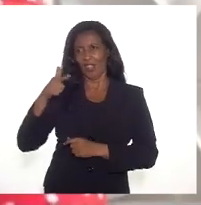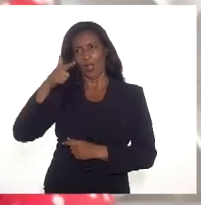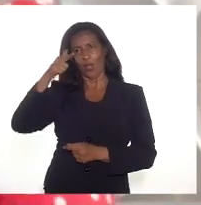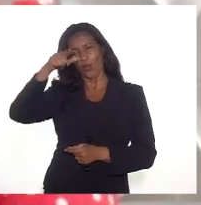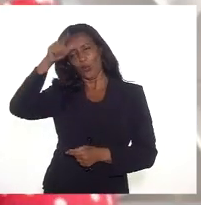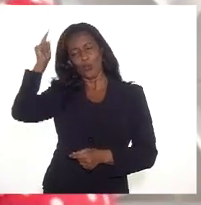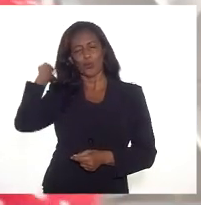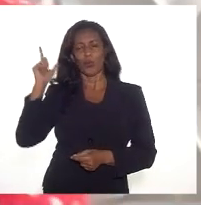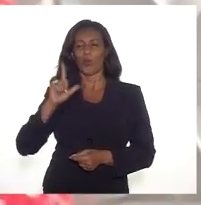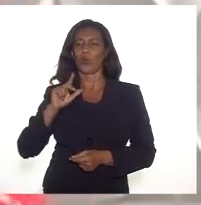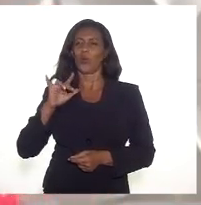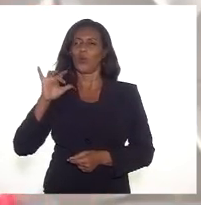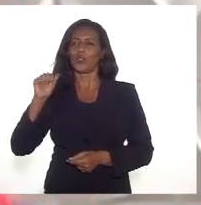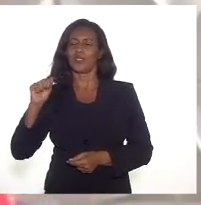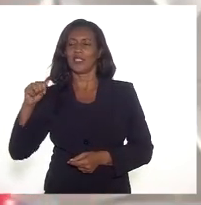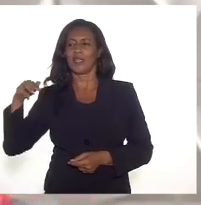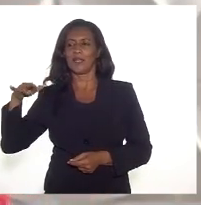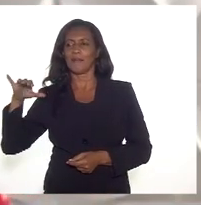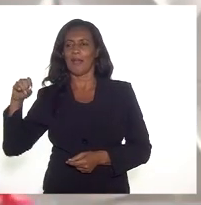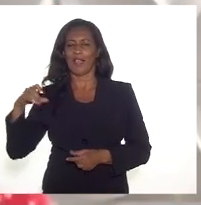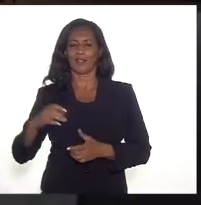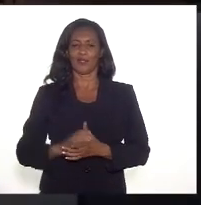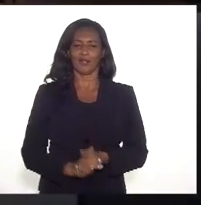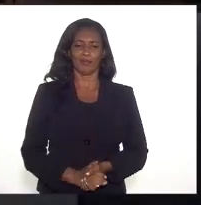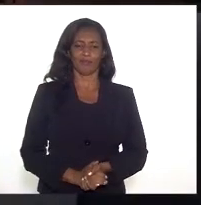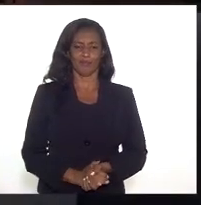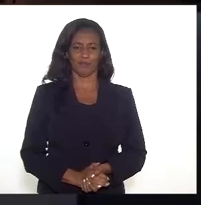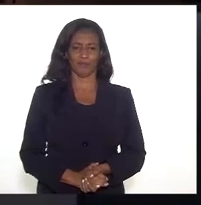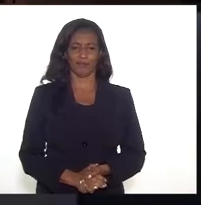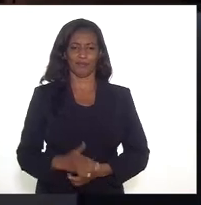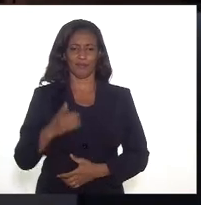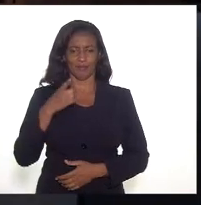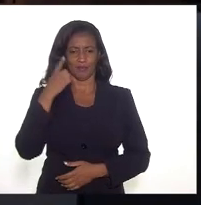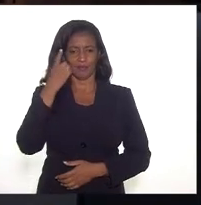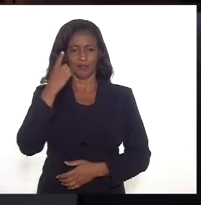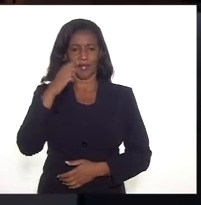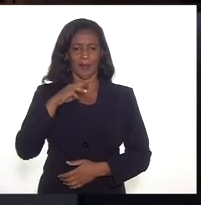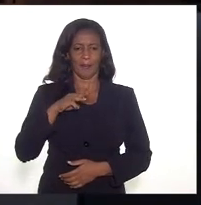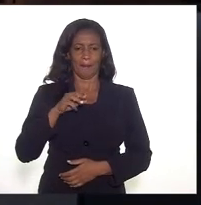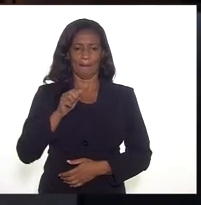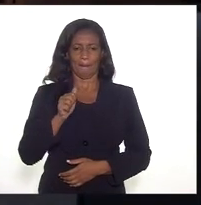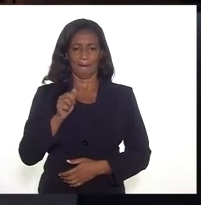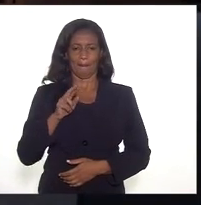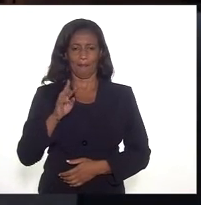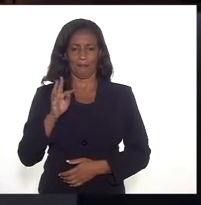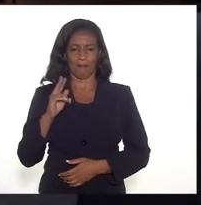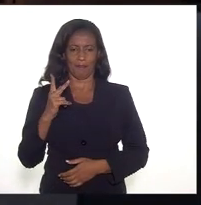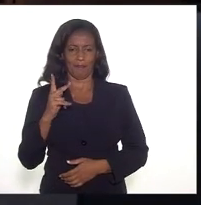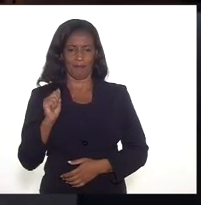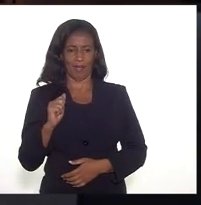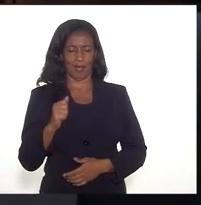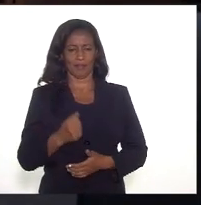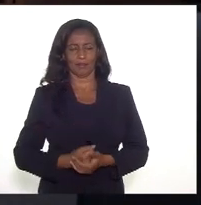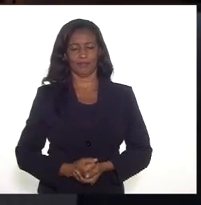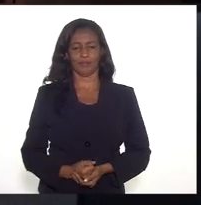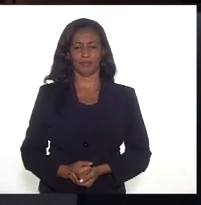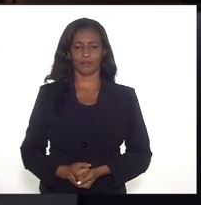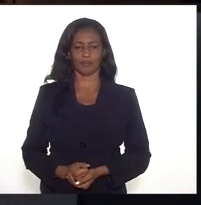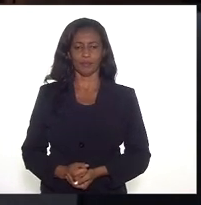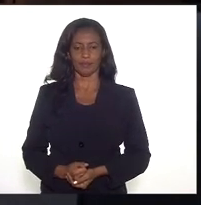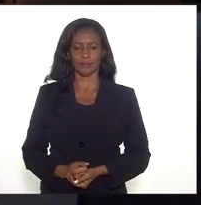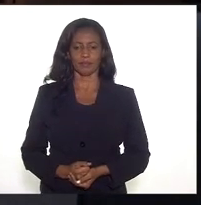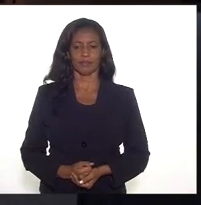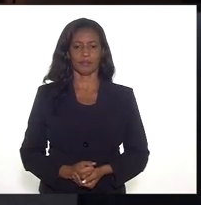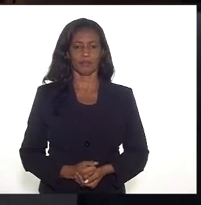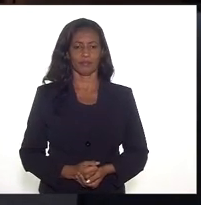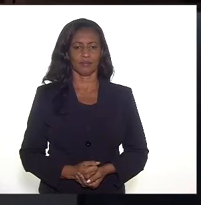Um abraço. Deputada Marta, o 2910 de 17, que já passou pelas